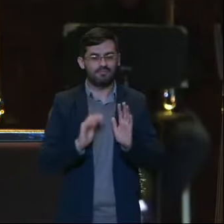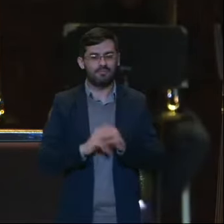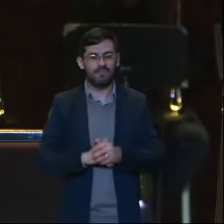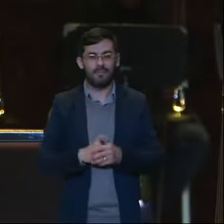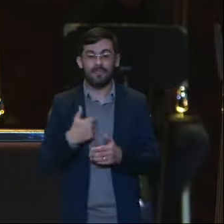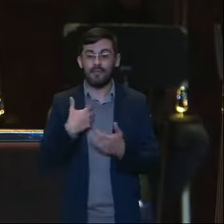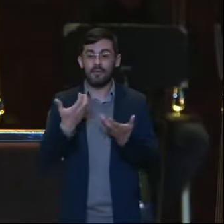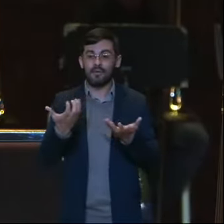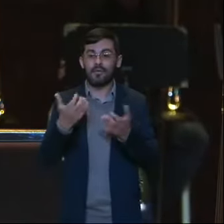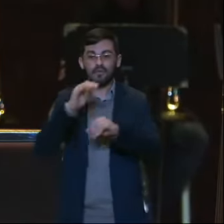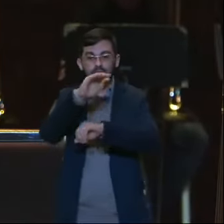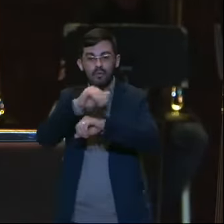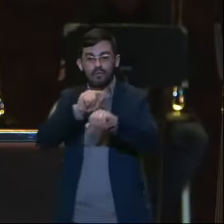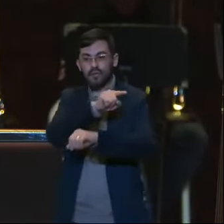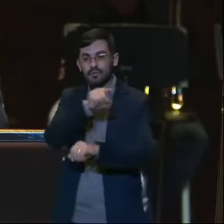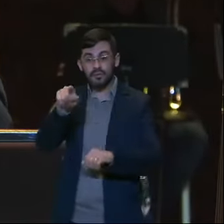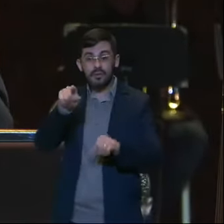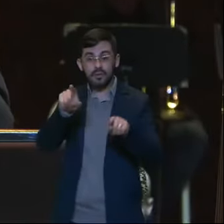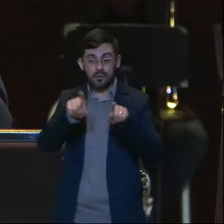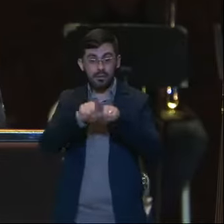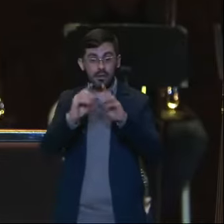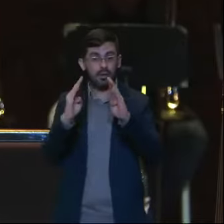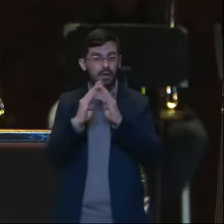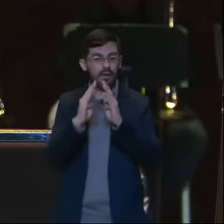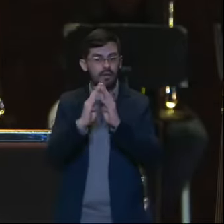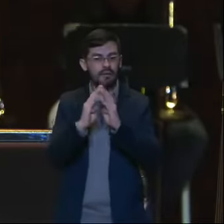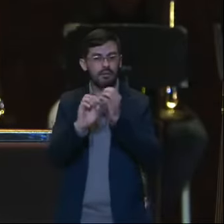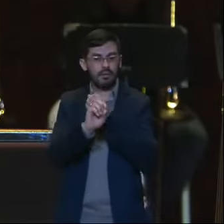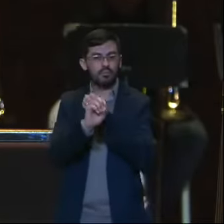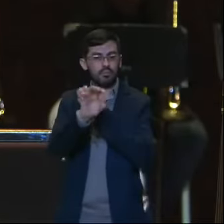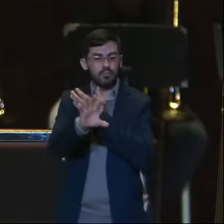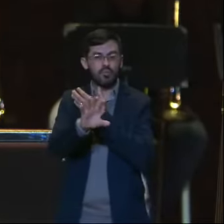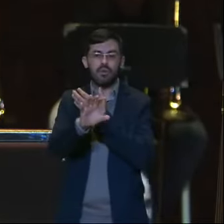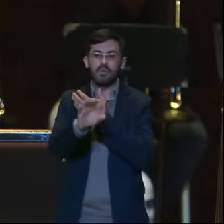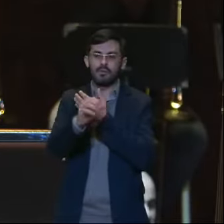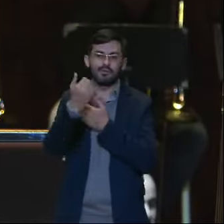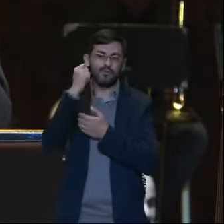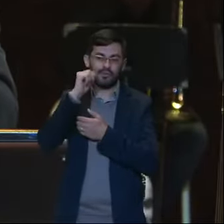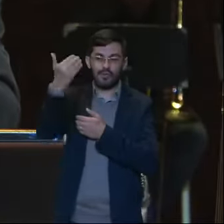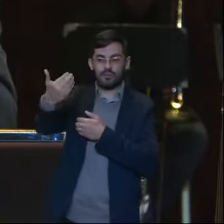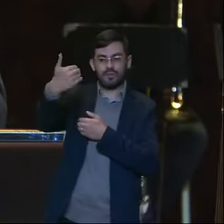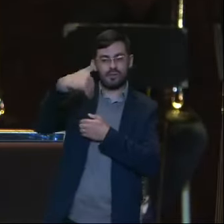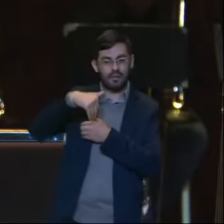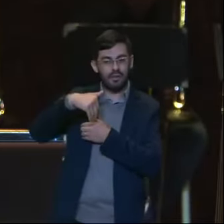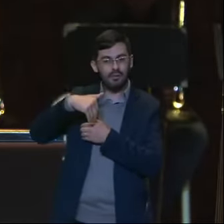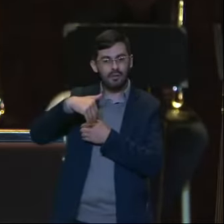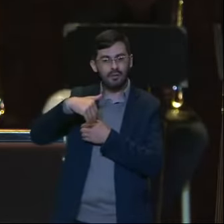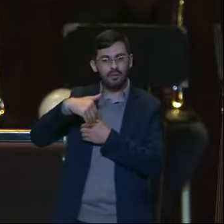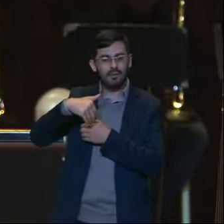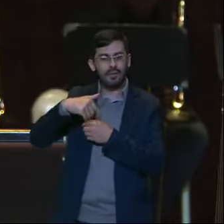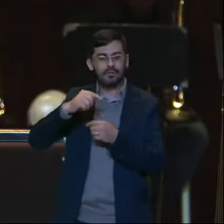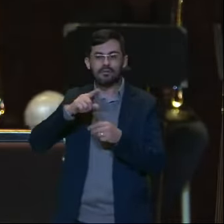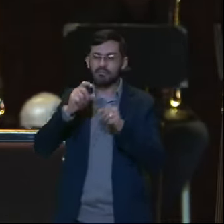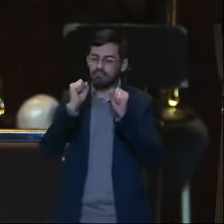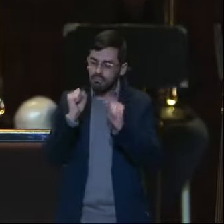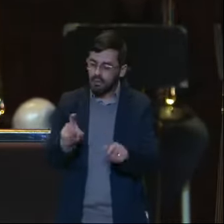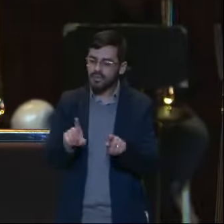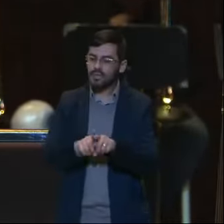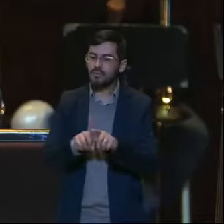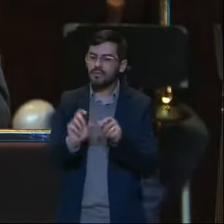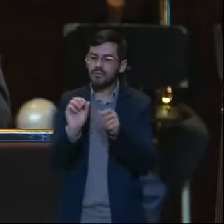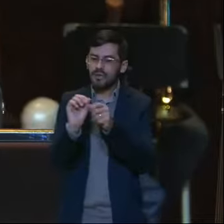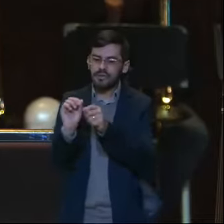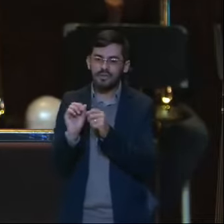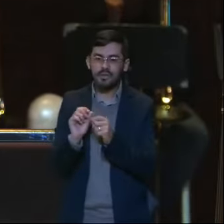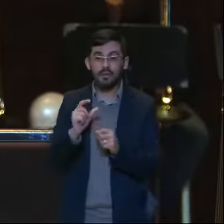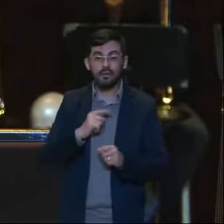Eu quero convidar também aqueles que estão em casa, online, ou que por mobilidade não conseguirão vir aqui na frente colocar esse post-it. Você também pode participar usando